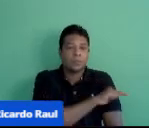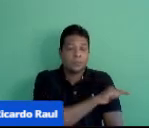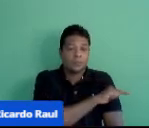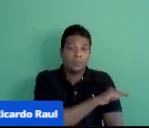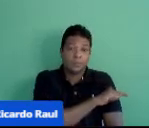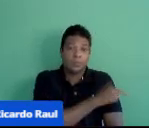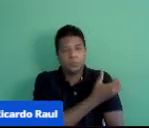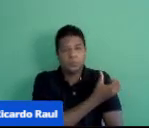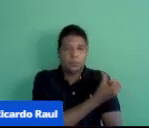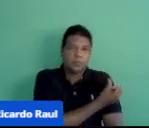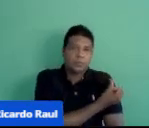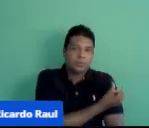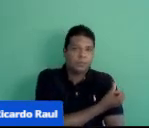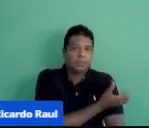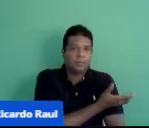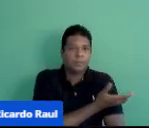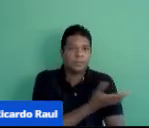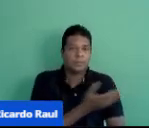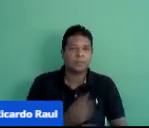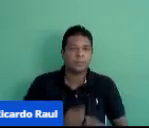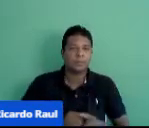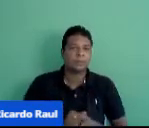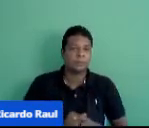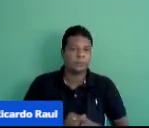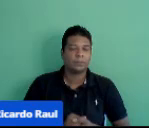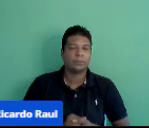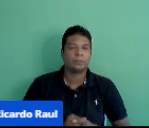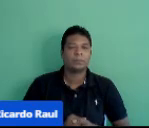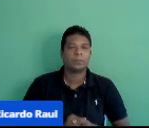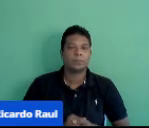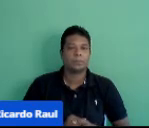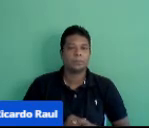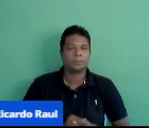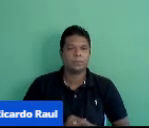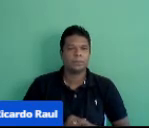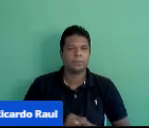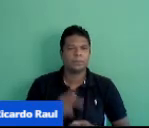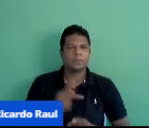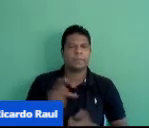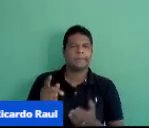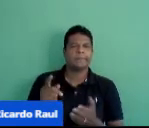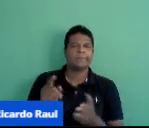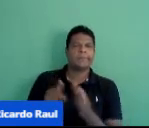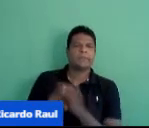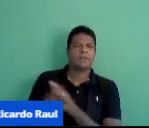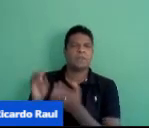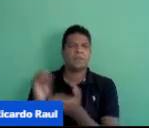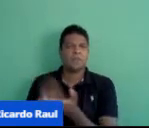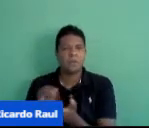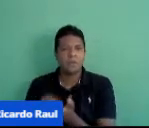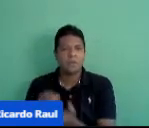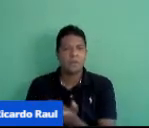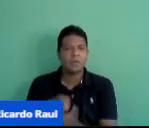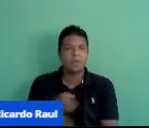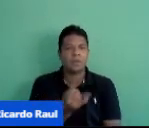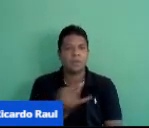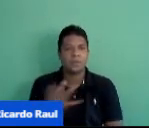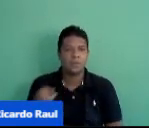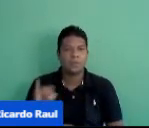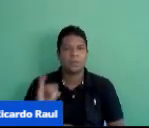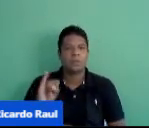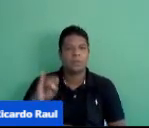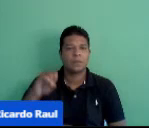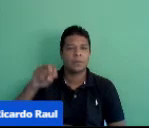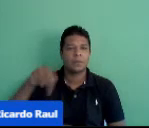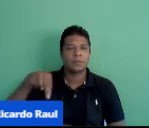6º. Mas é inteiros. Aí o professor questionou a gente, né? Eu estou sentindo falta dos números inteiros, né, tal. E